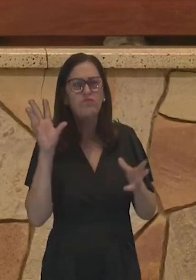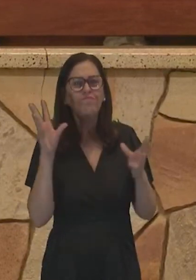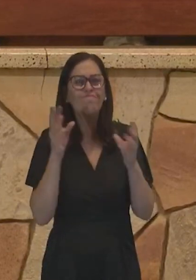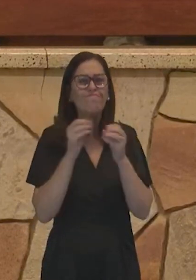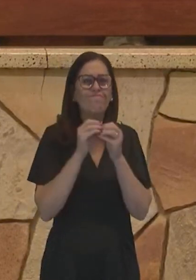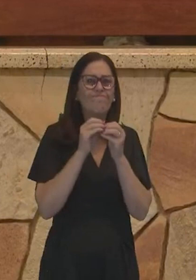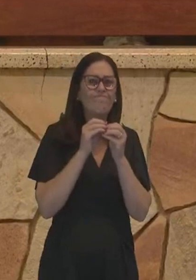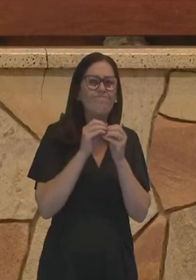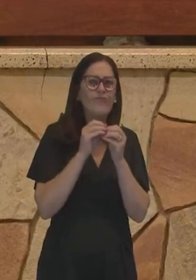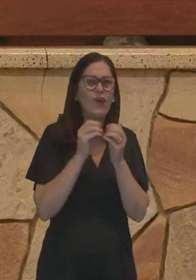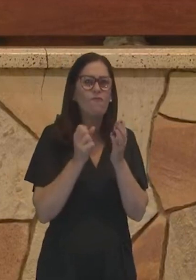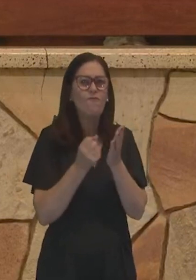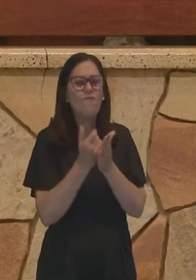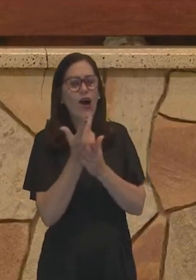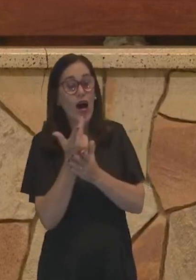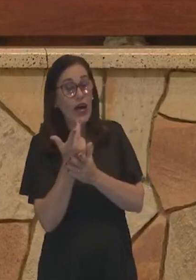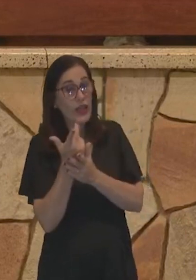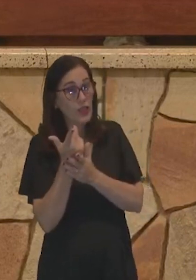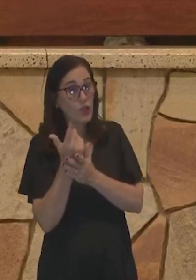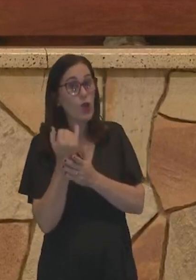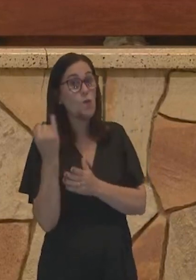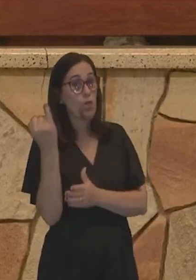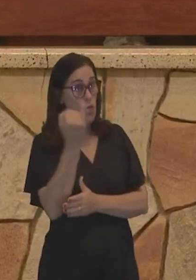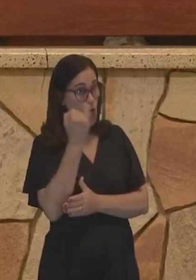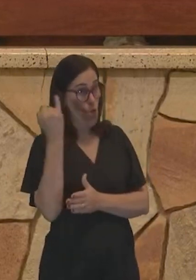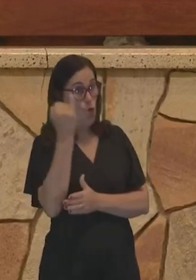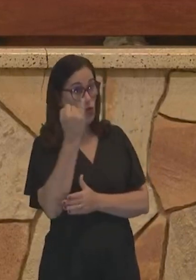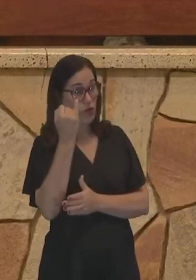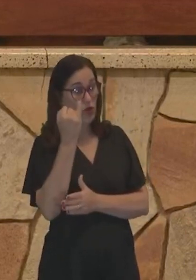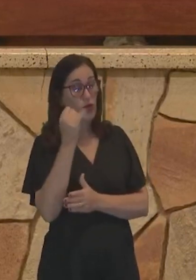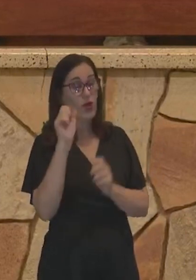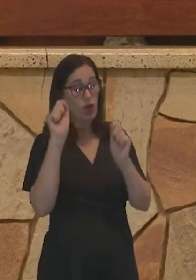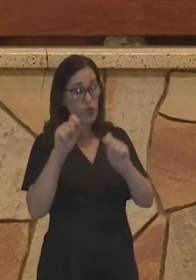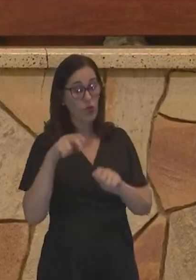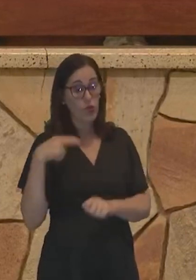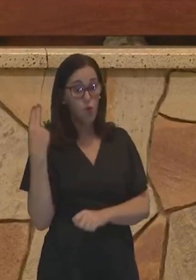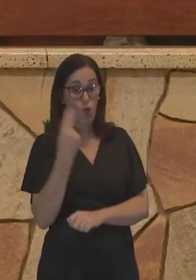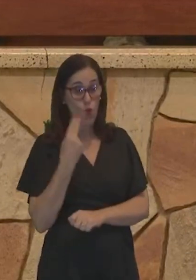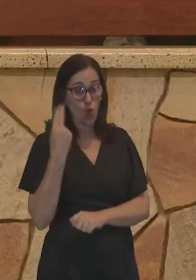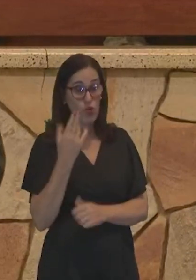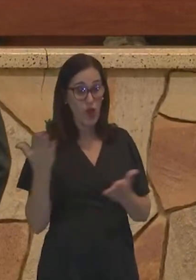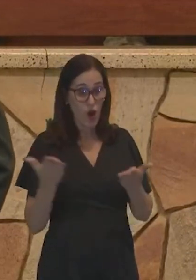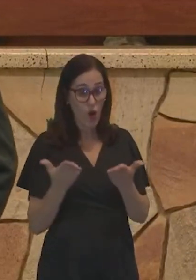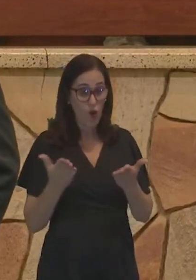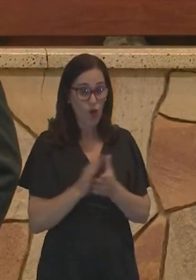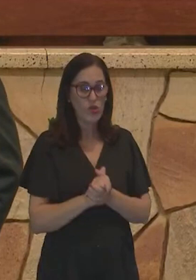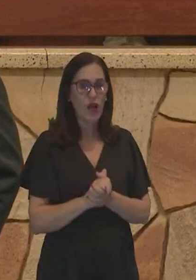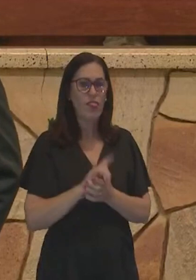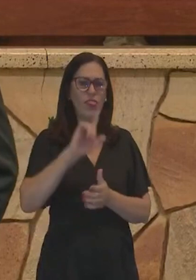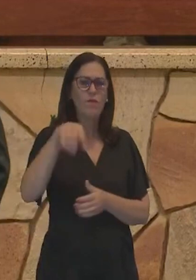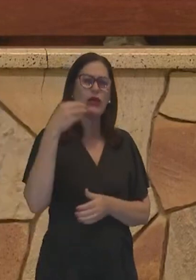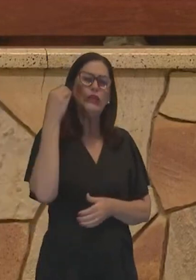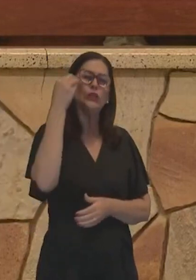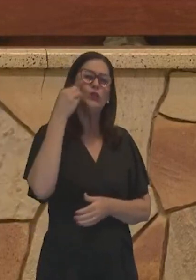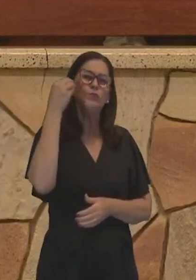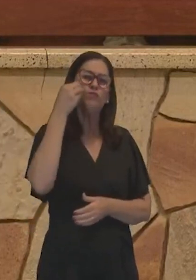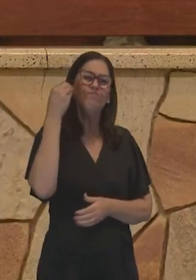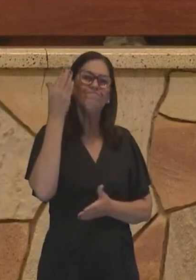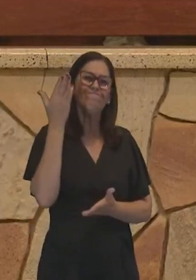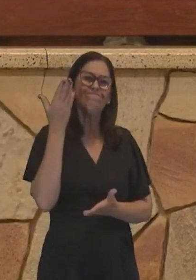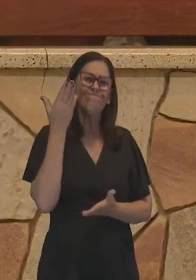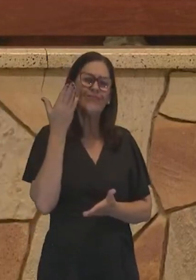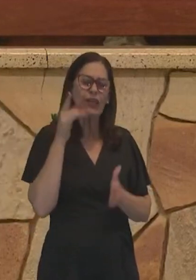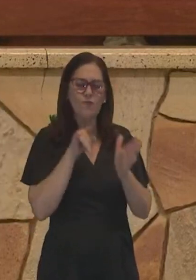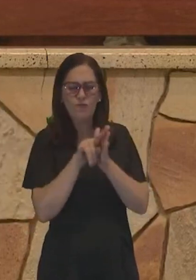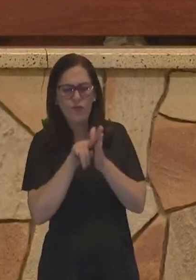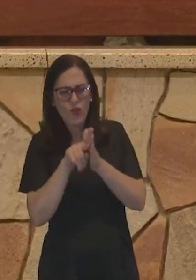algumas conclusões muito interessantes, aplicáveis para nós neste tempo. Depois de experimentar e investigar